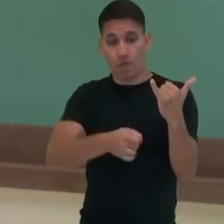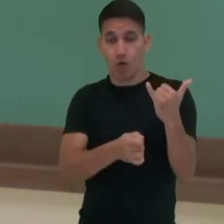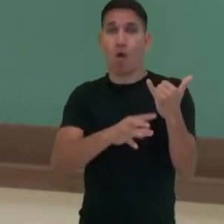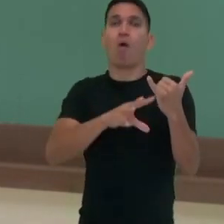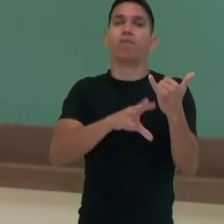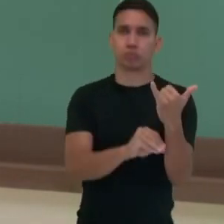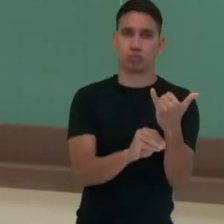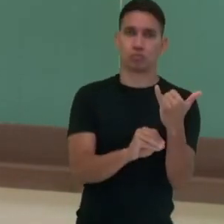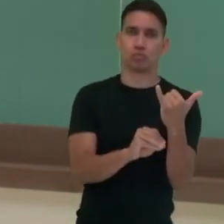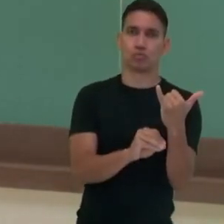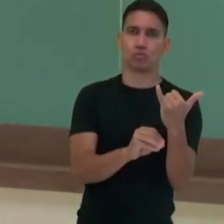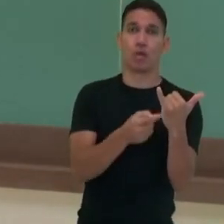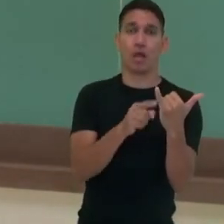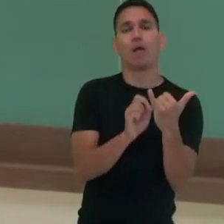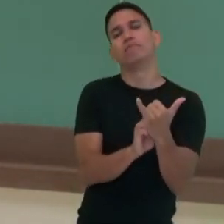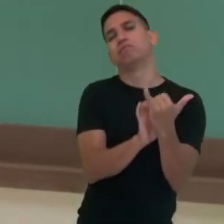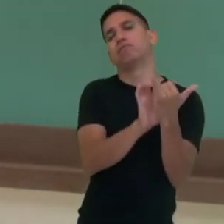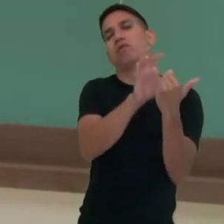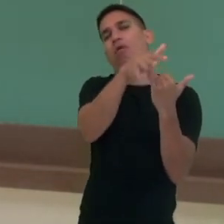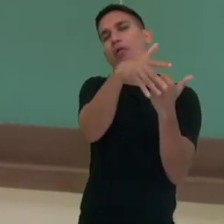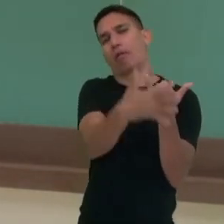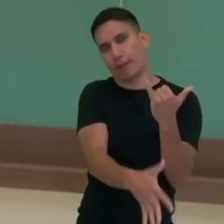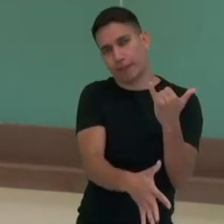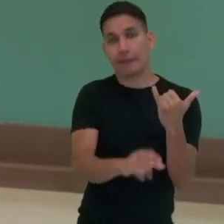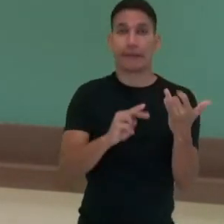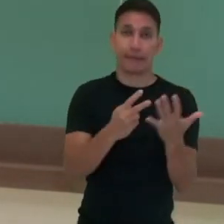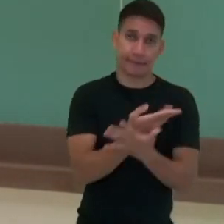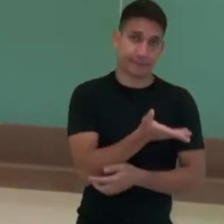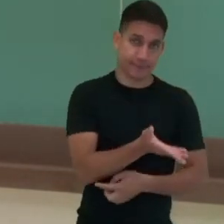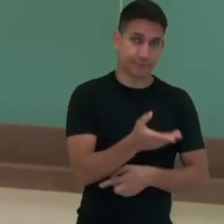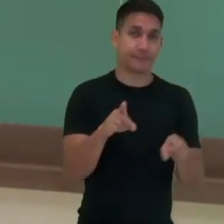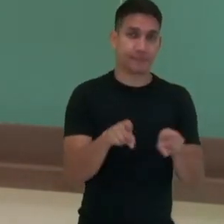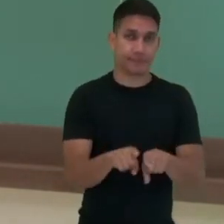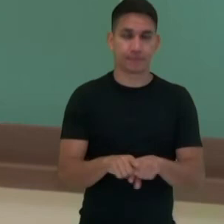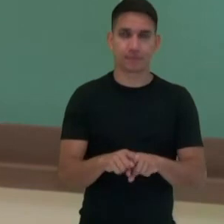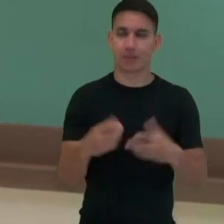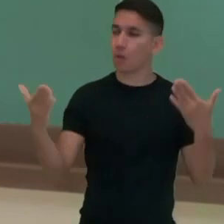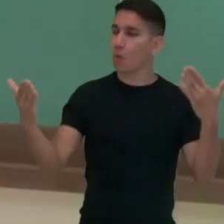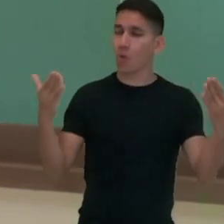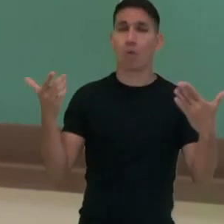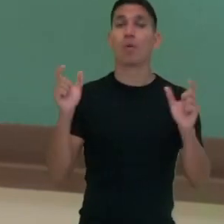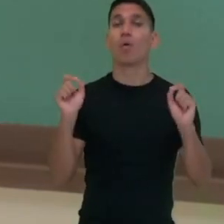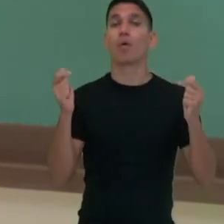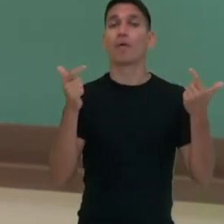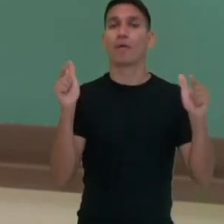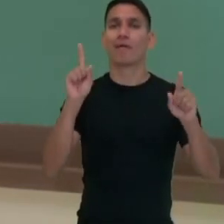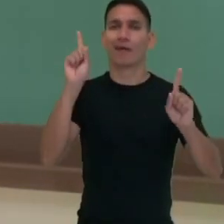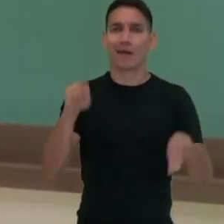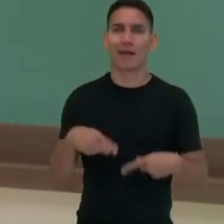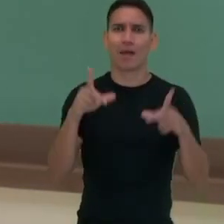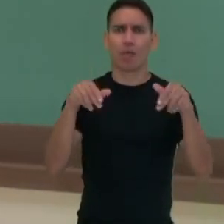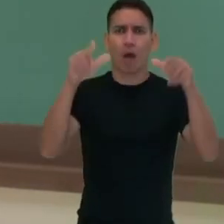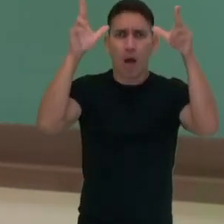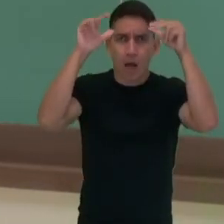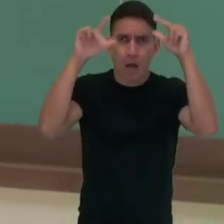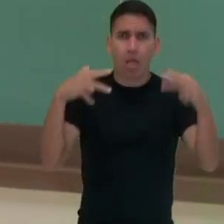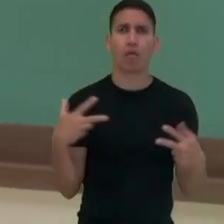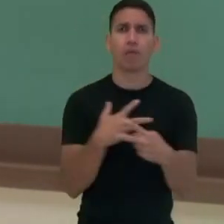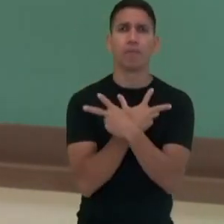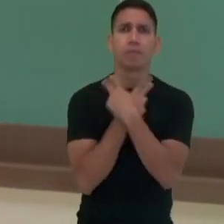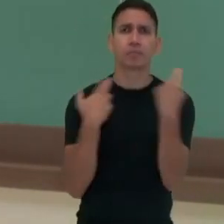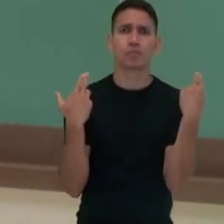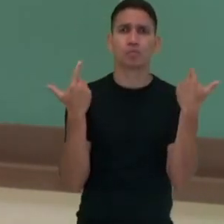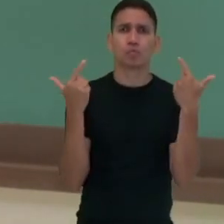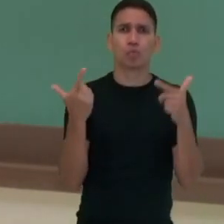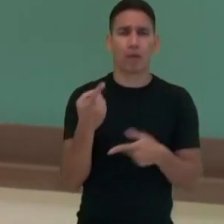ali, o gás acaba derramando, certo? E também comparando com uma mula sem cabeça.